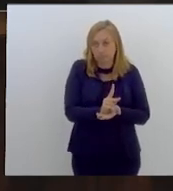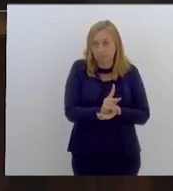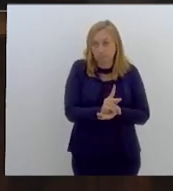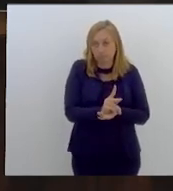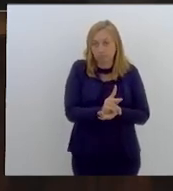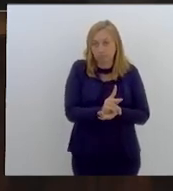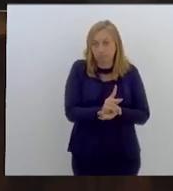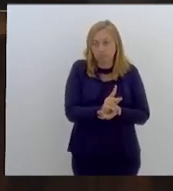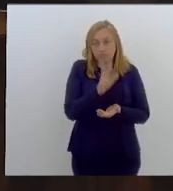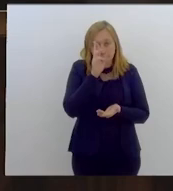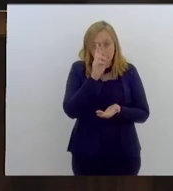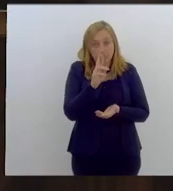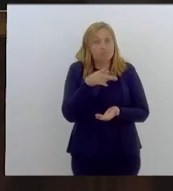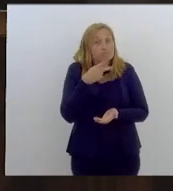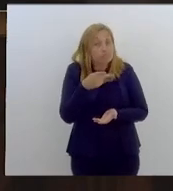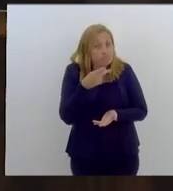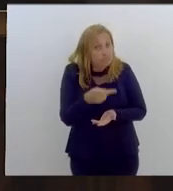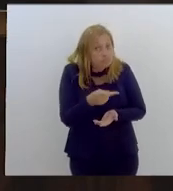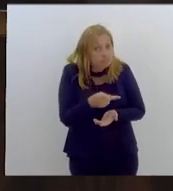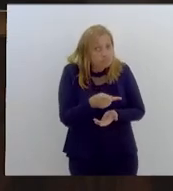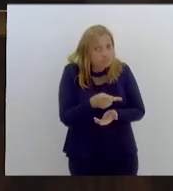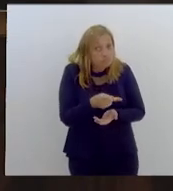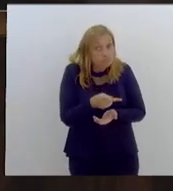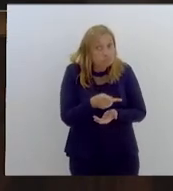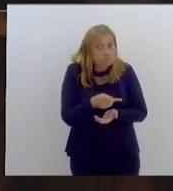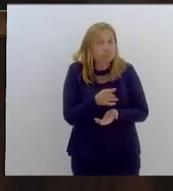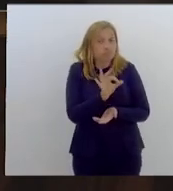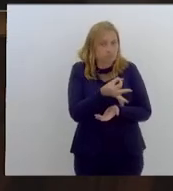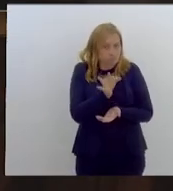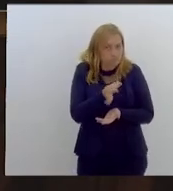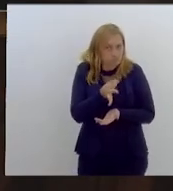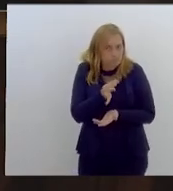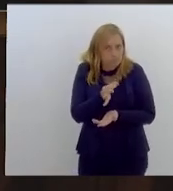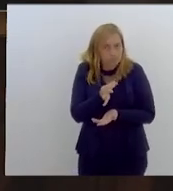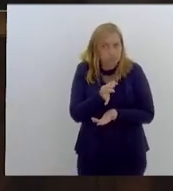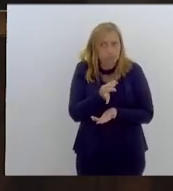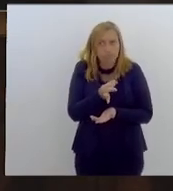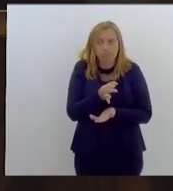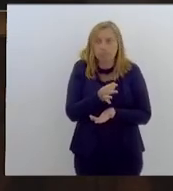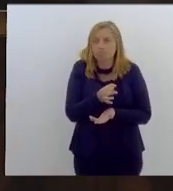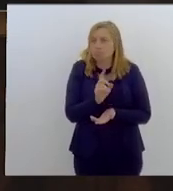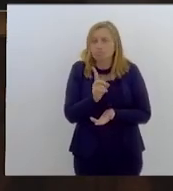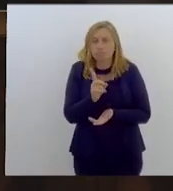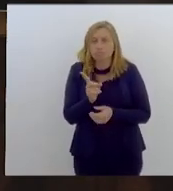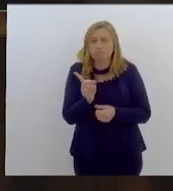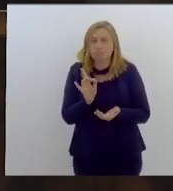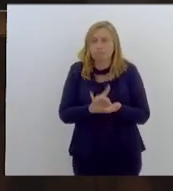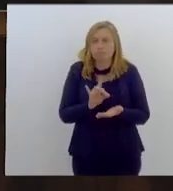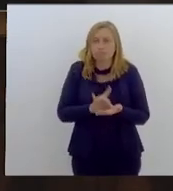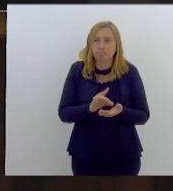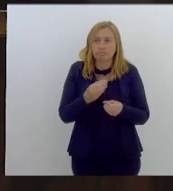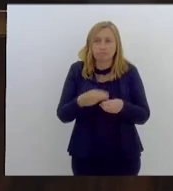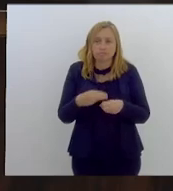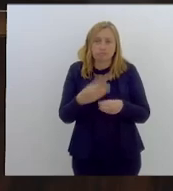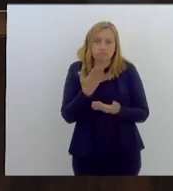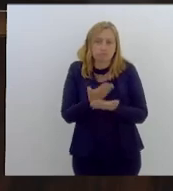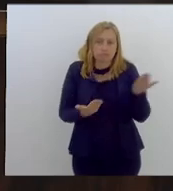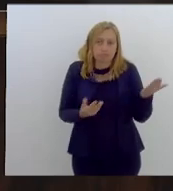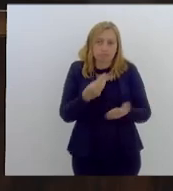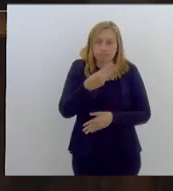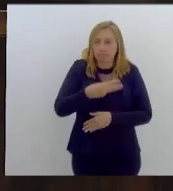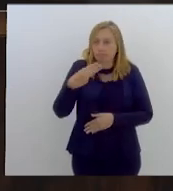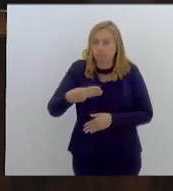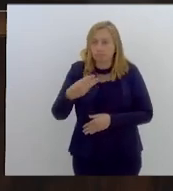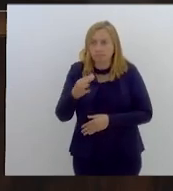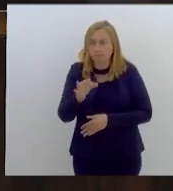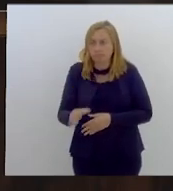Excelência colocou, é que não está certo. Porque não é verdade que o município vai perder 33%